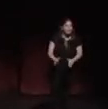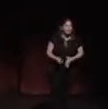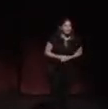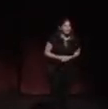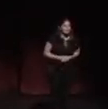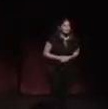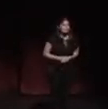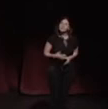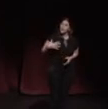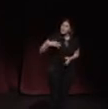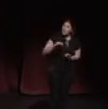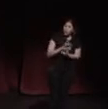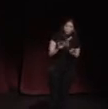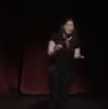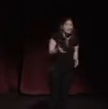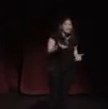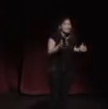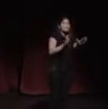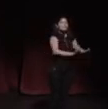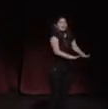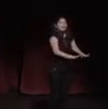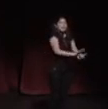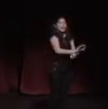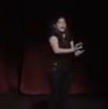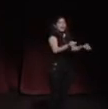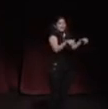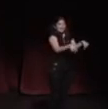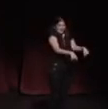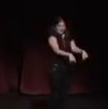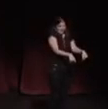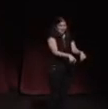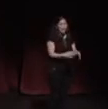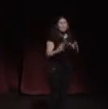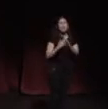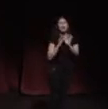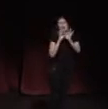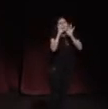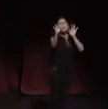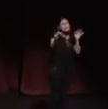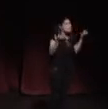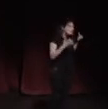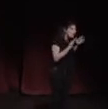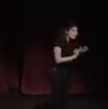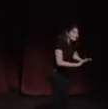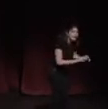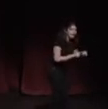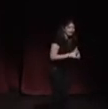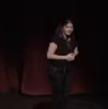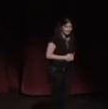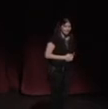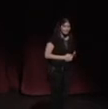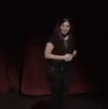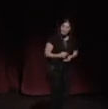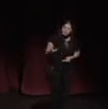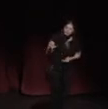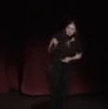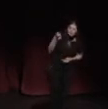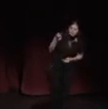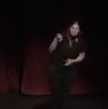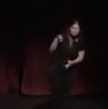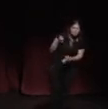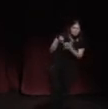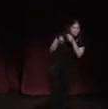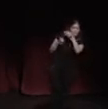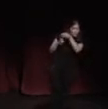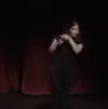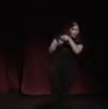agora. Não, a gente vai ficar, tá bom aqui. A gente vai ficar, a gente mora longe, a gente quer ficar aqui. Aí eu fui percebendo que era importante para